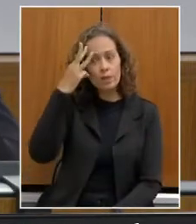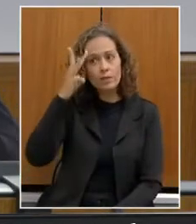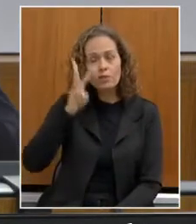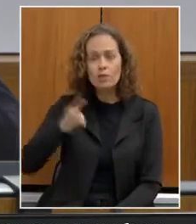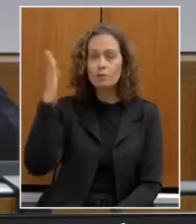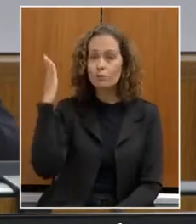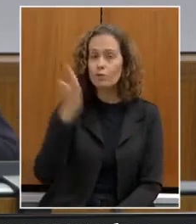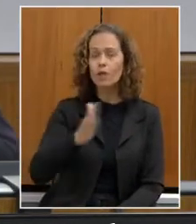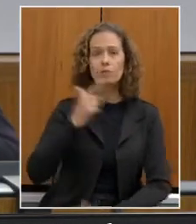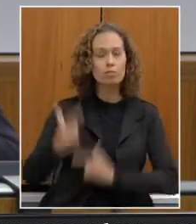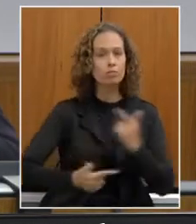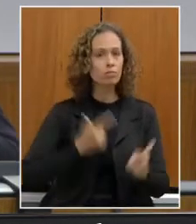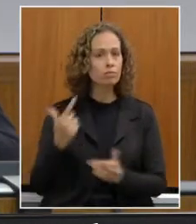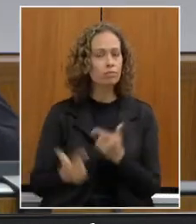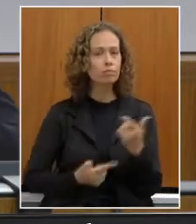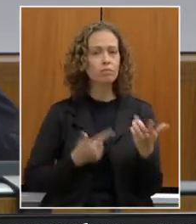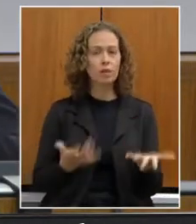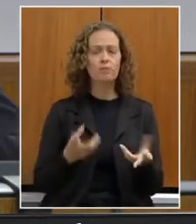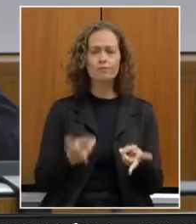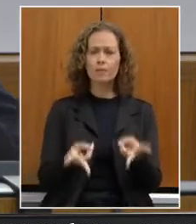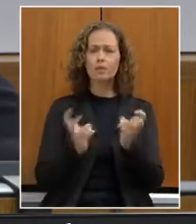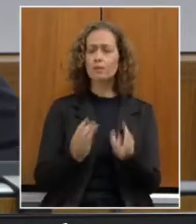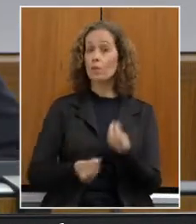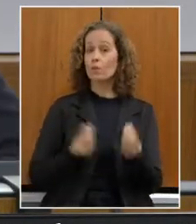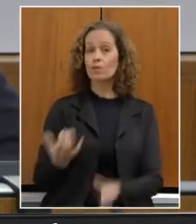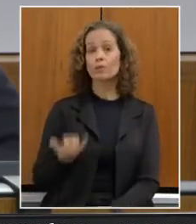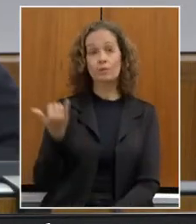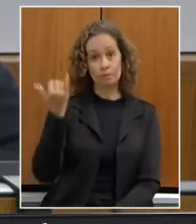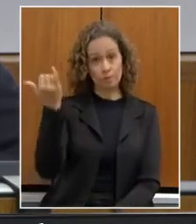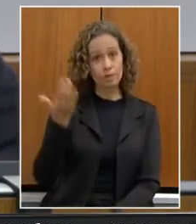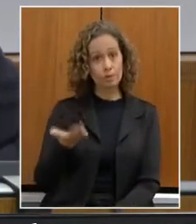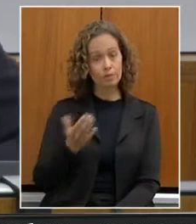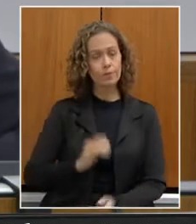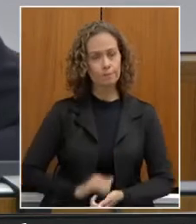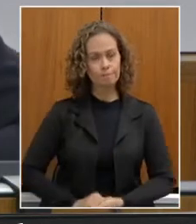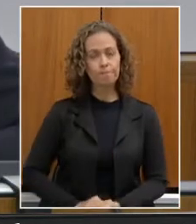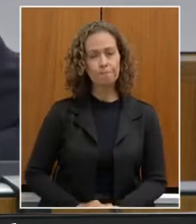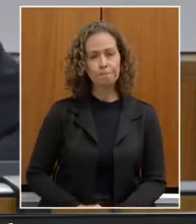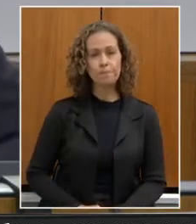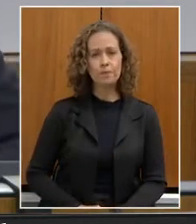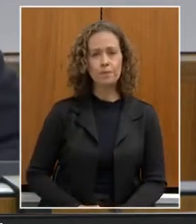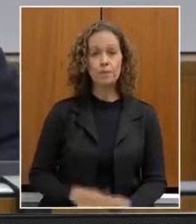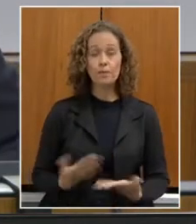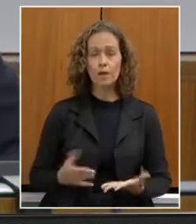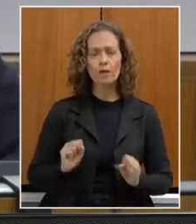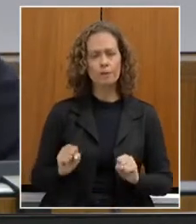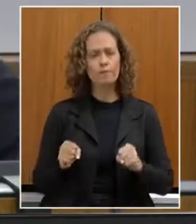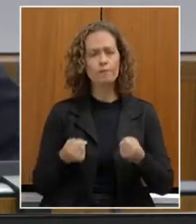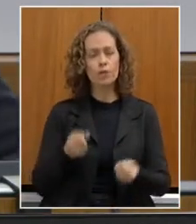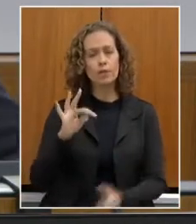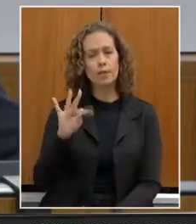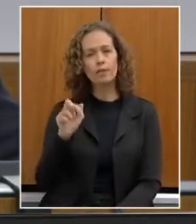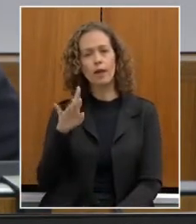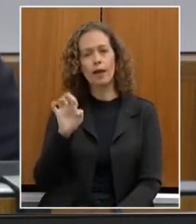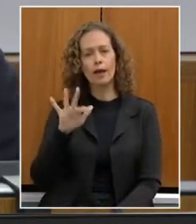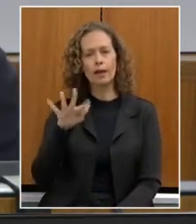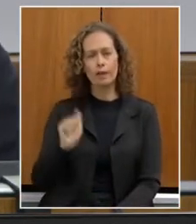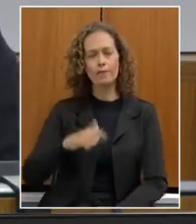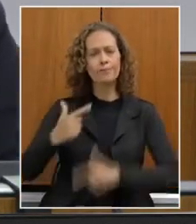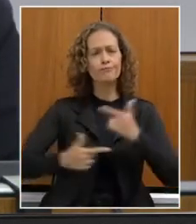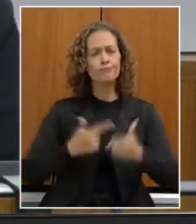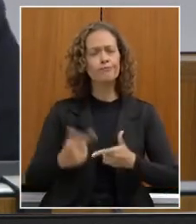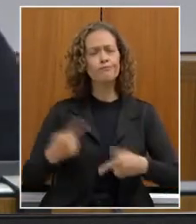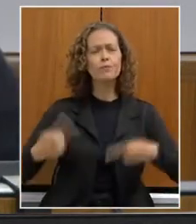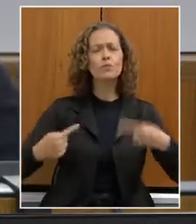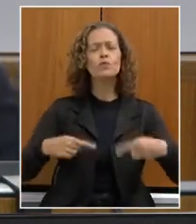seguidos você vê o tanto que isso é importante a força tarefa ela é discutida na terça